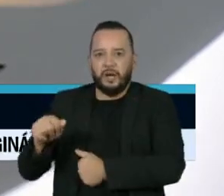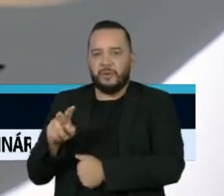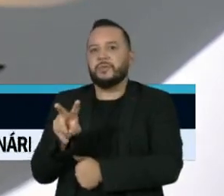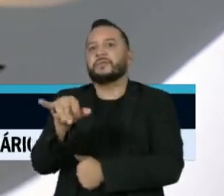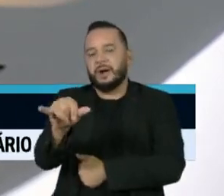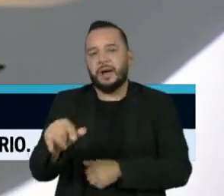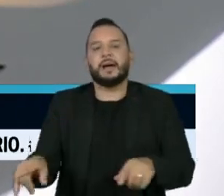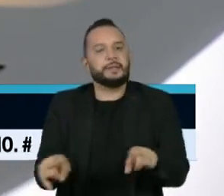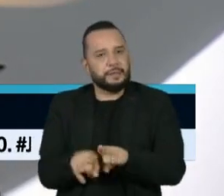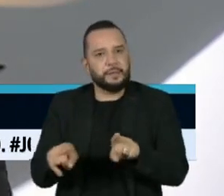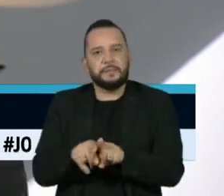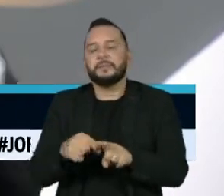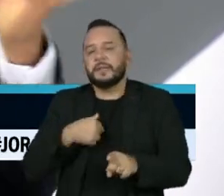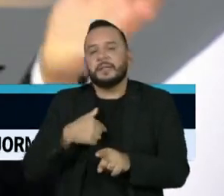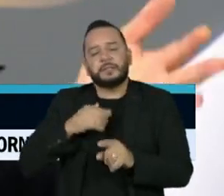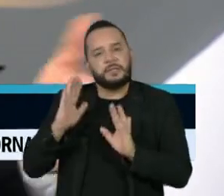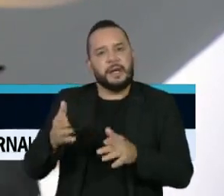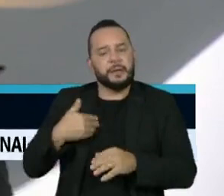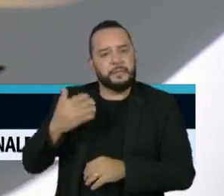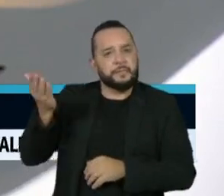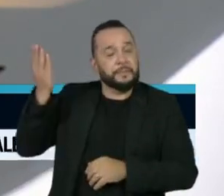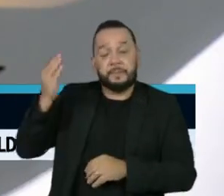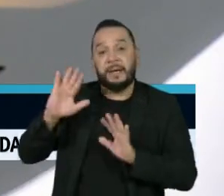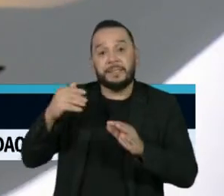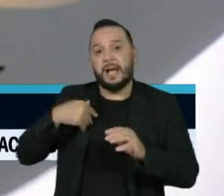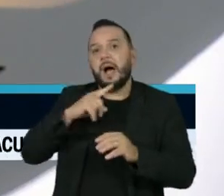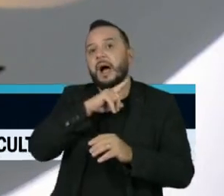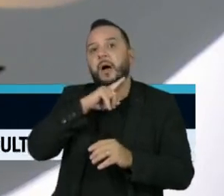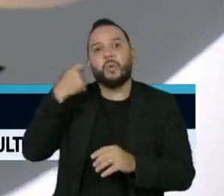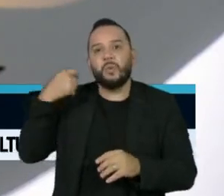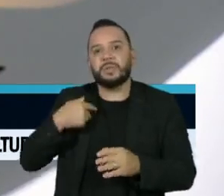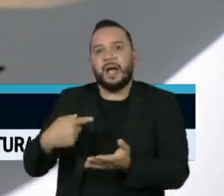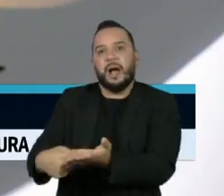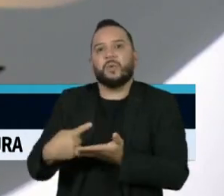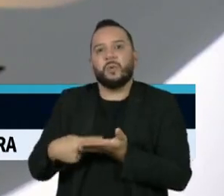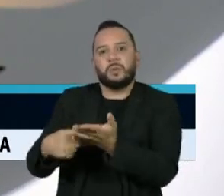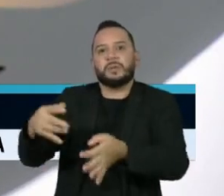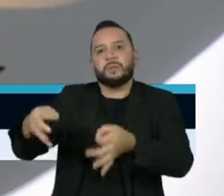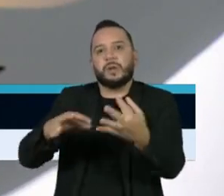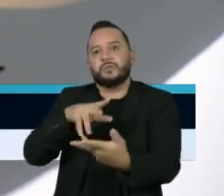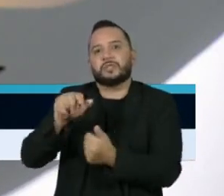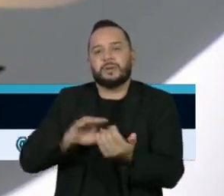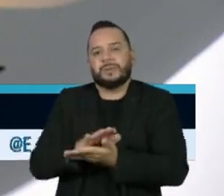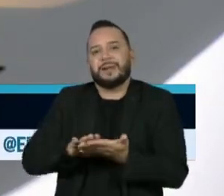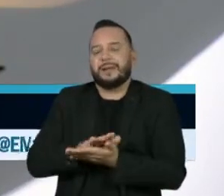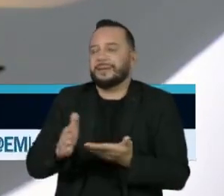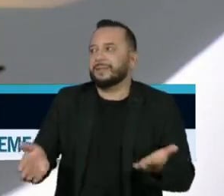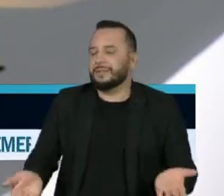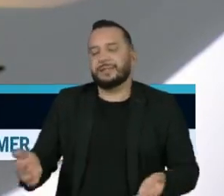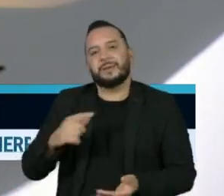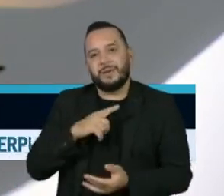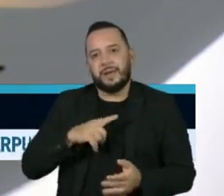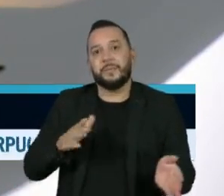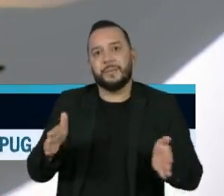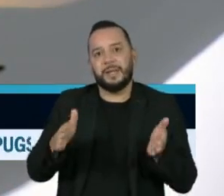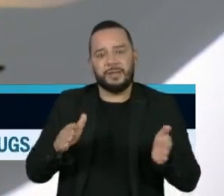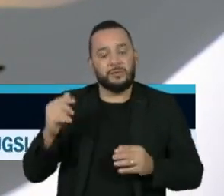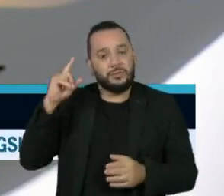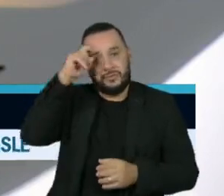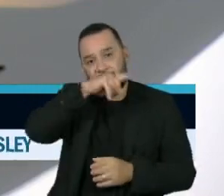tivemos lá no passado Milosevic e assim por diante. É uma página negra da história que nós estamos vivenciando, negra,